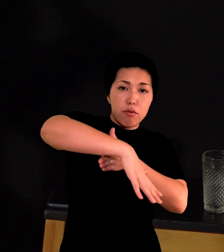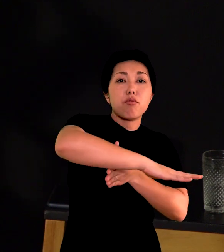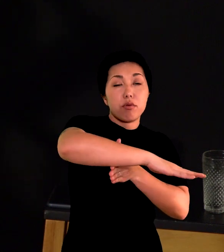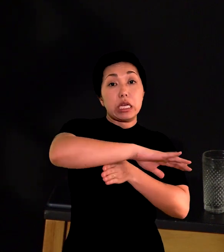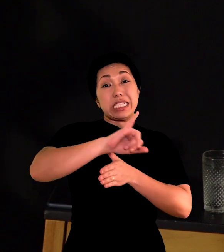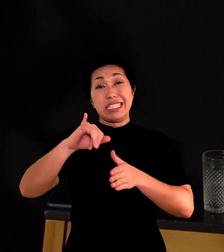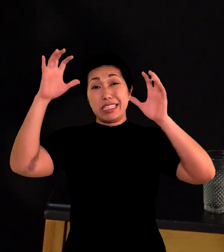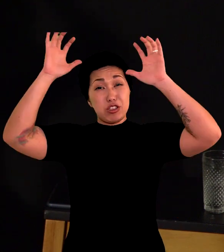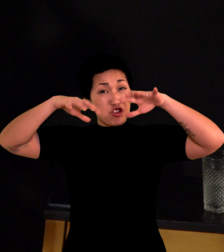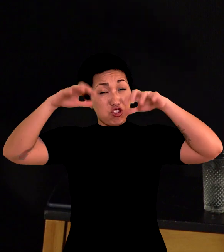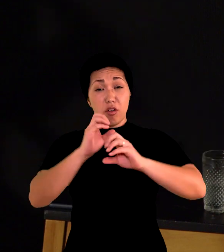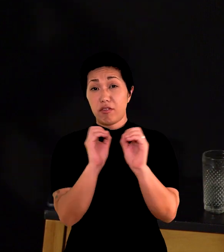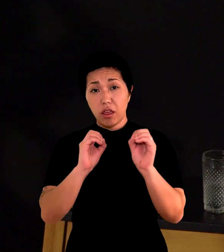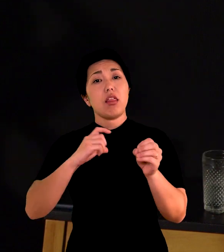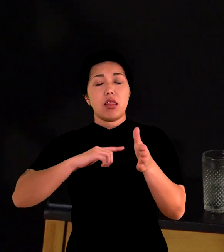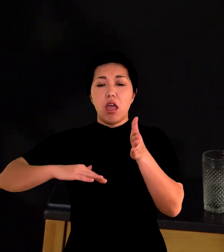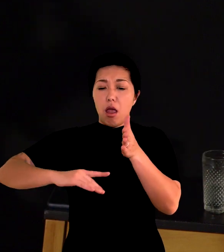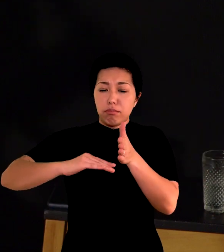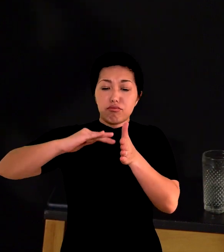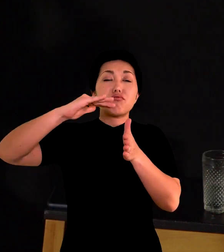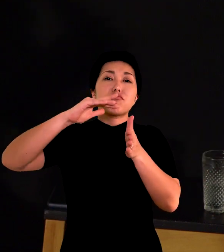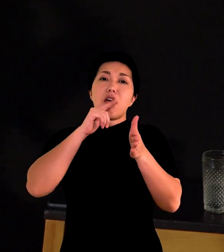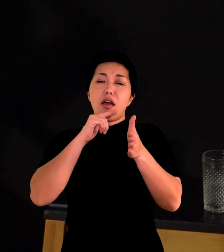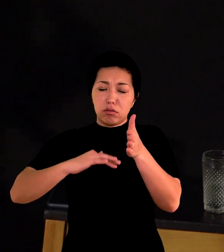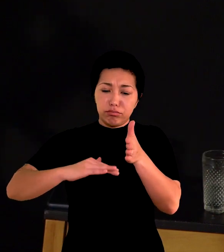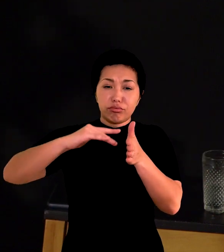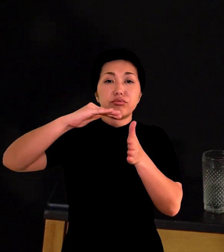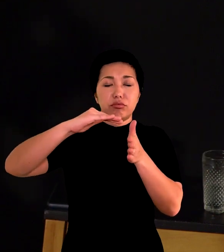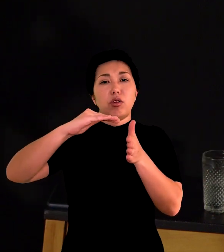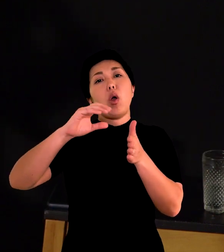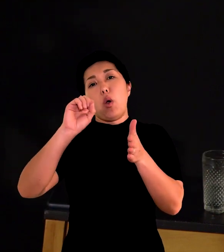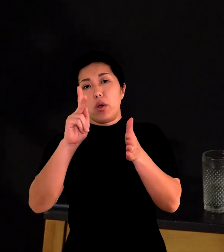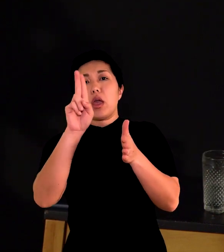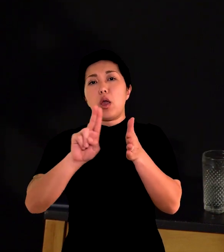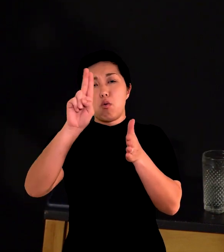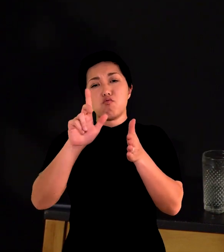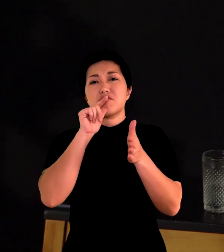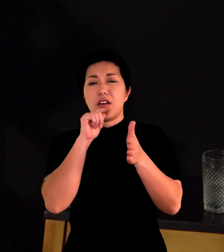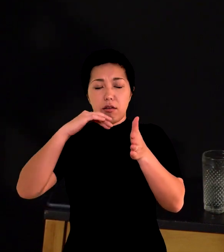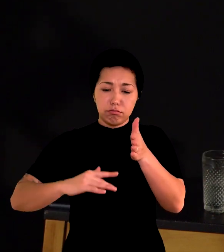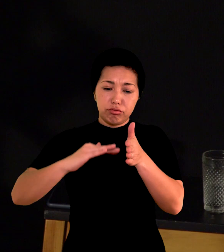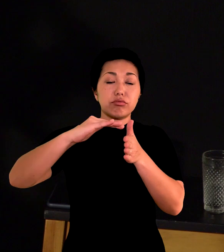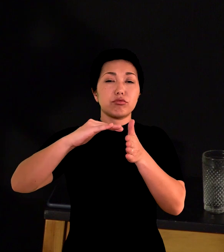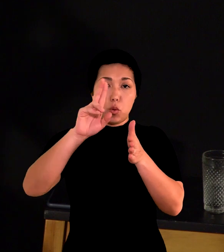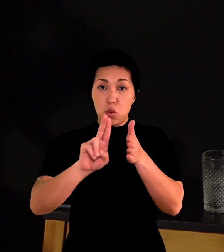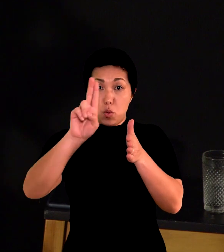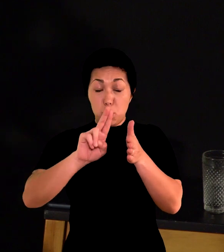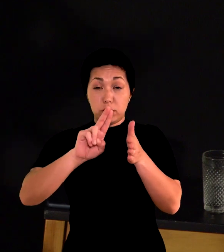Porque precisa gerar energia e aí, se não está chovendo e tem água armazenada, tudo bem, vão gastar essa água,